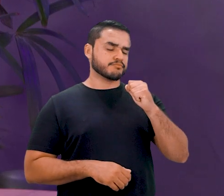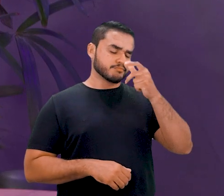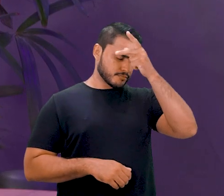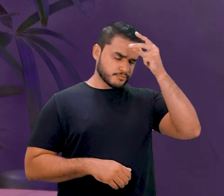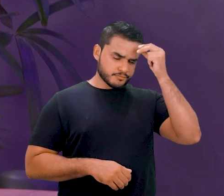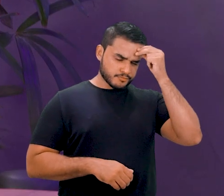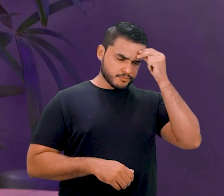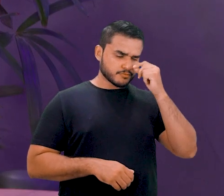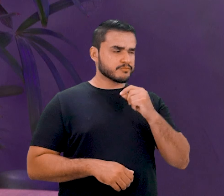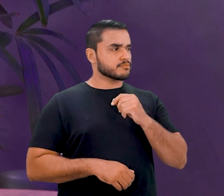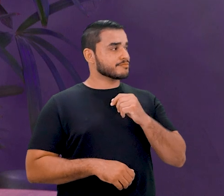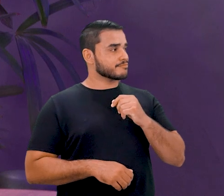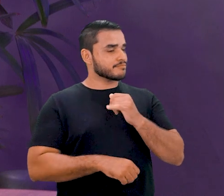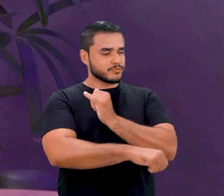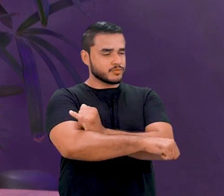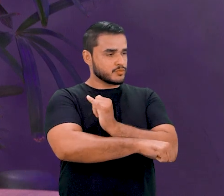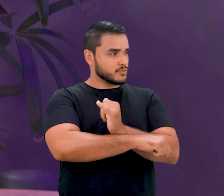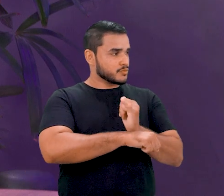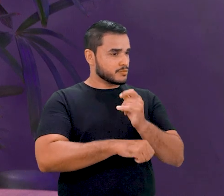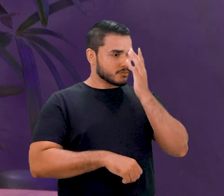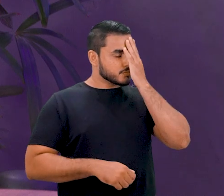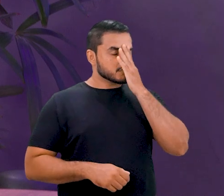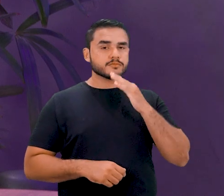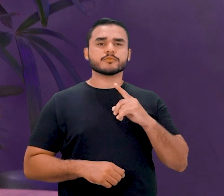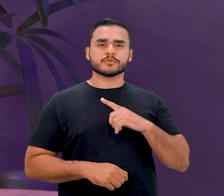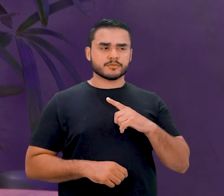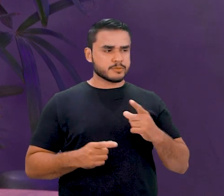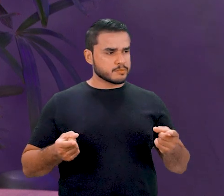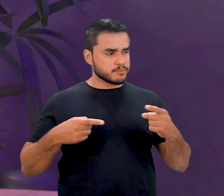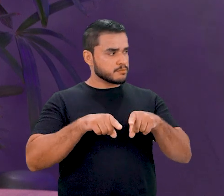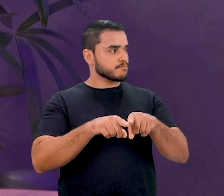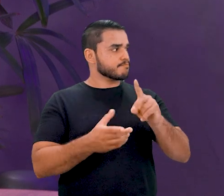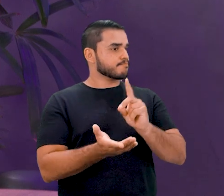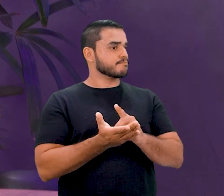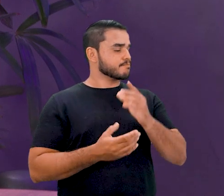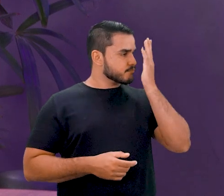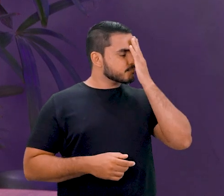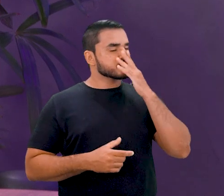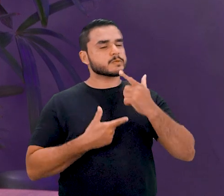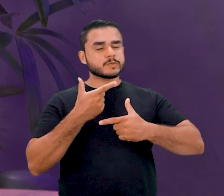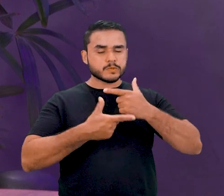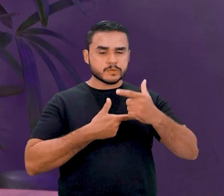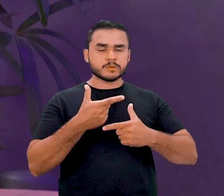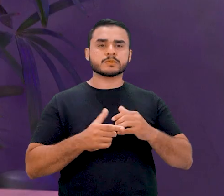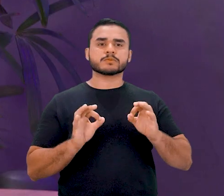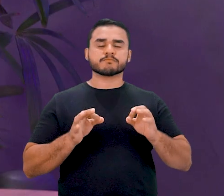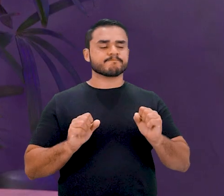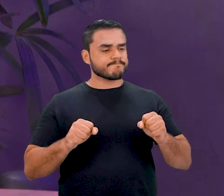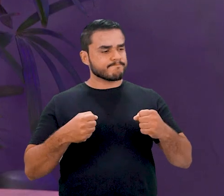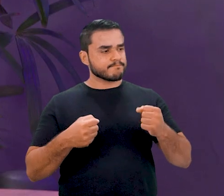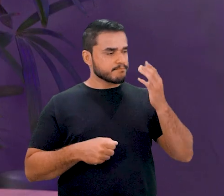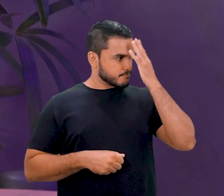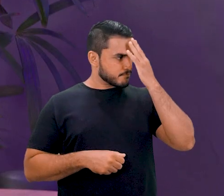outros municípios que a gente tem uma parceria muito forte, sabe? A gente tem feito um trabalho bem